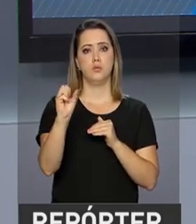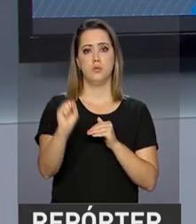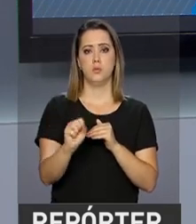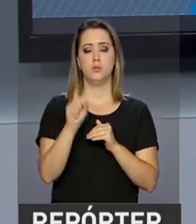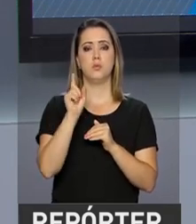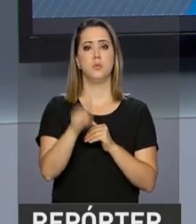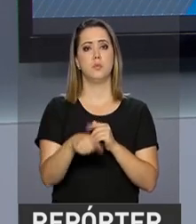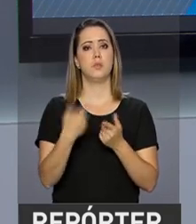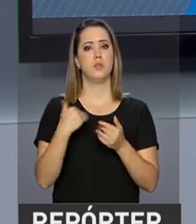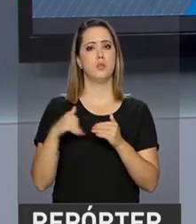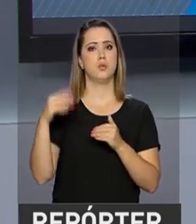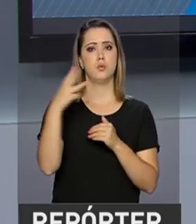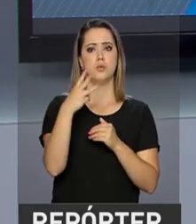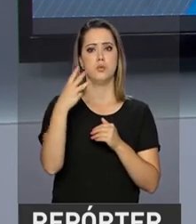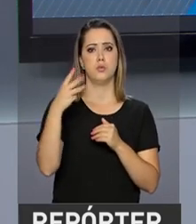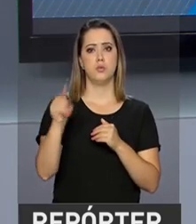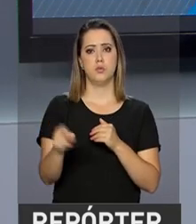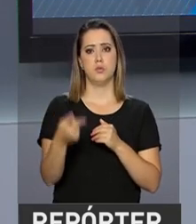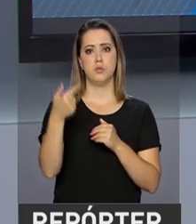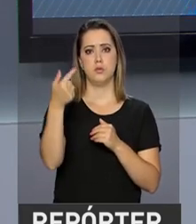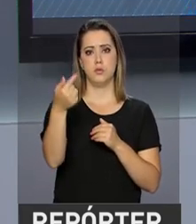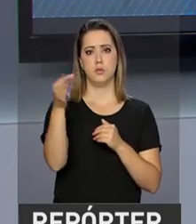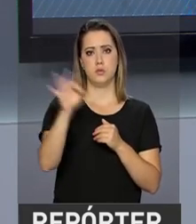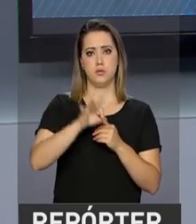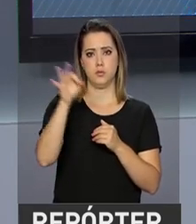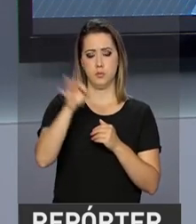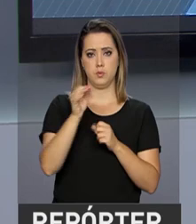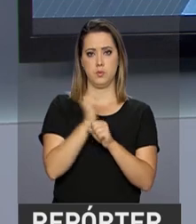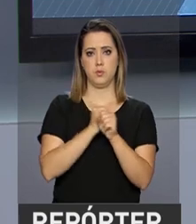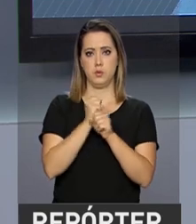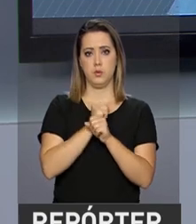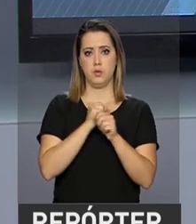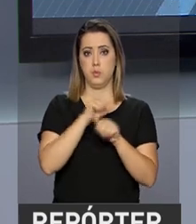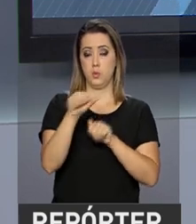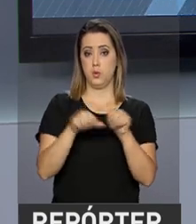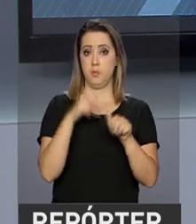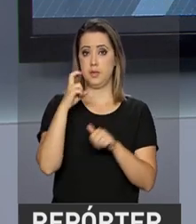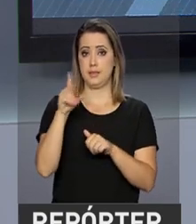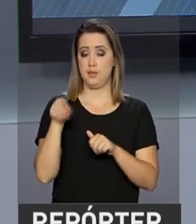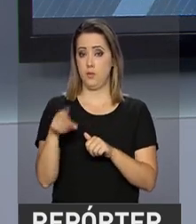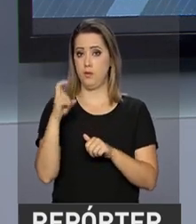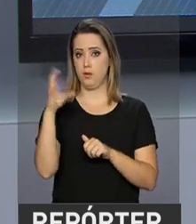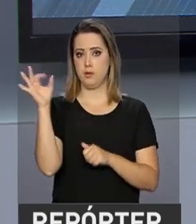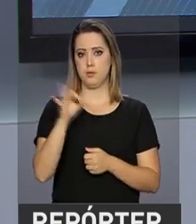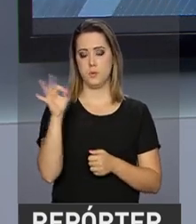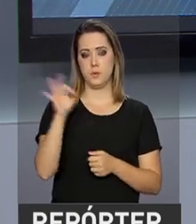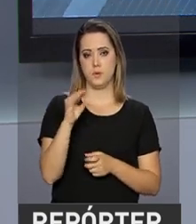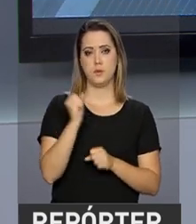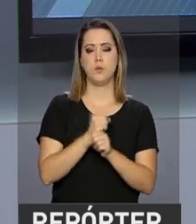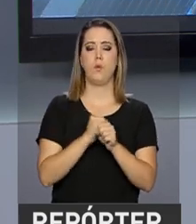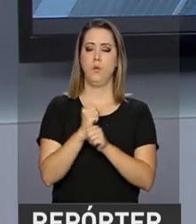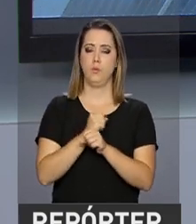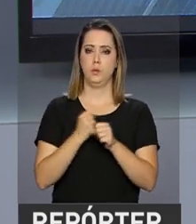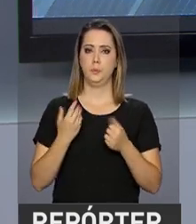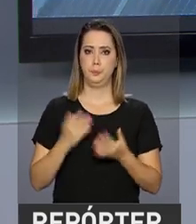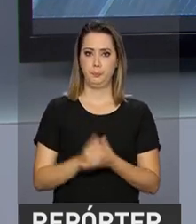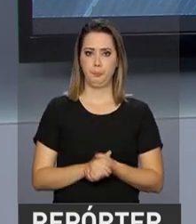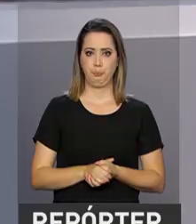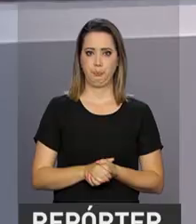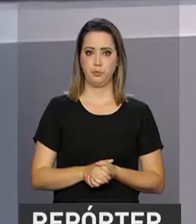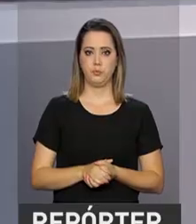FGTS que passa dos atuais 3,7 ao ano para 5,5 ao